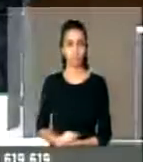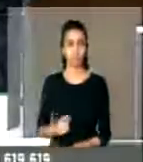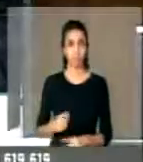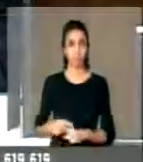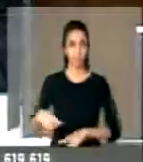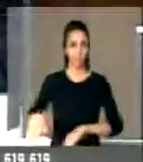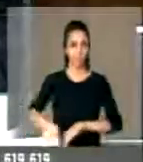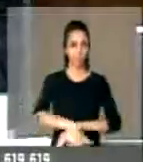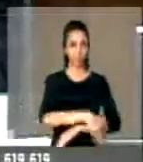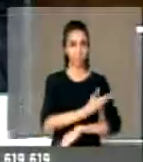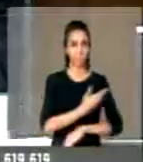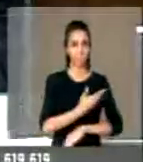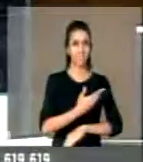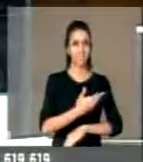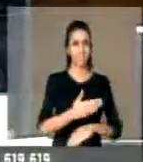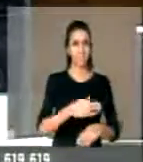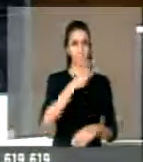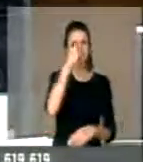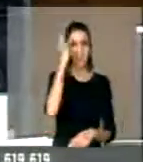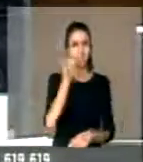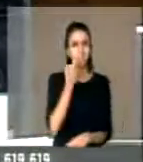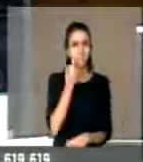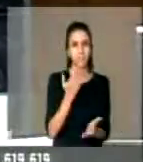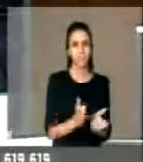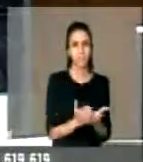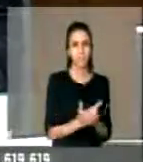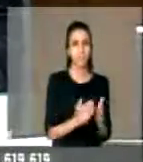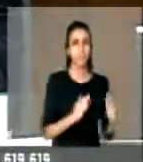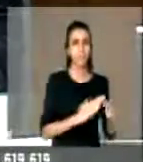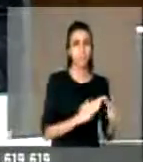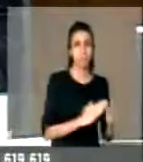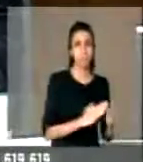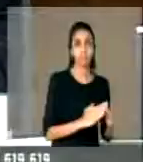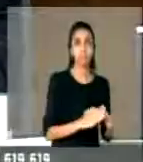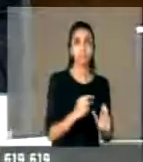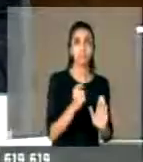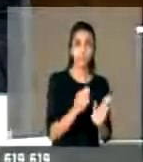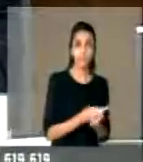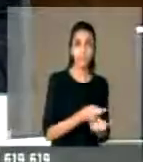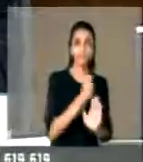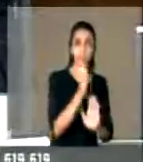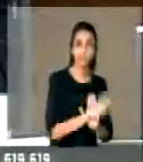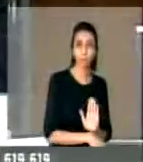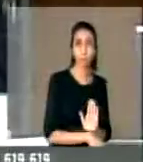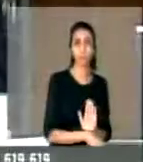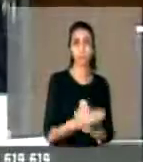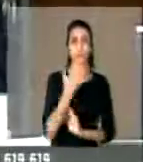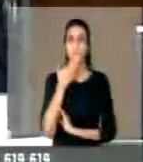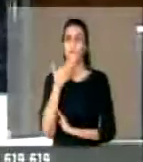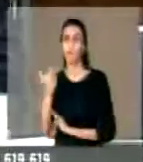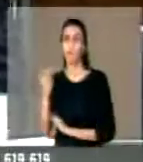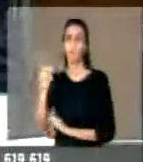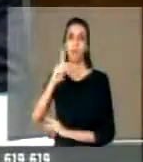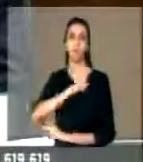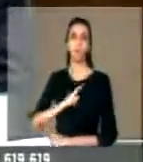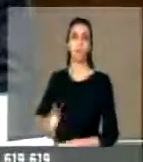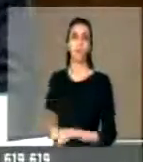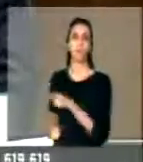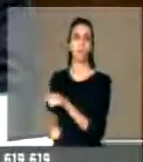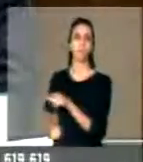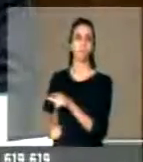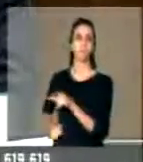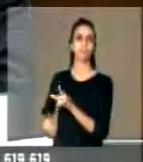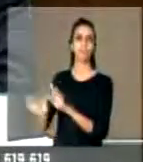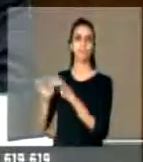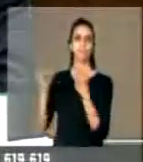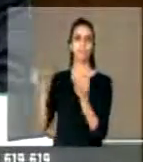de pescadores era um tributo aos lampiões da realeza e de seus filhos, que engordavam